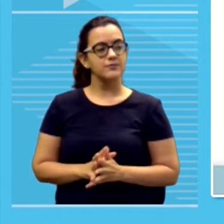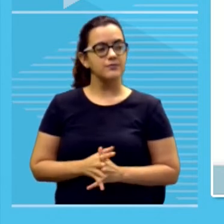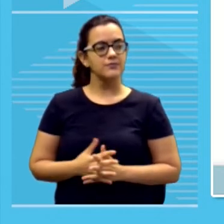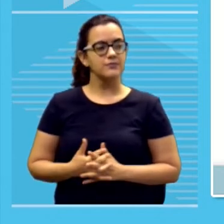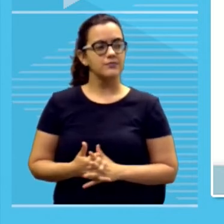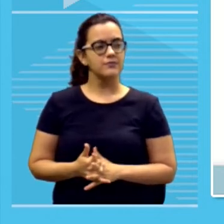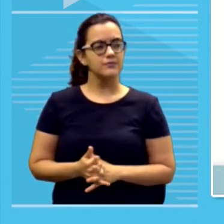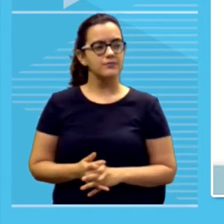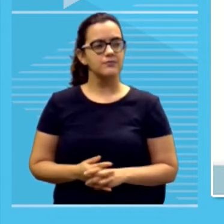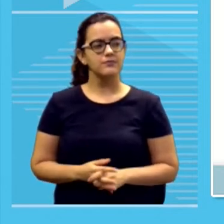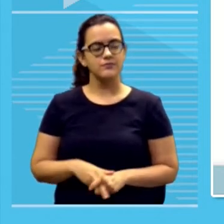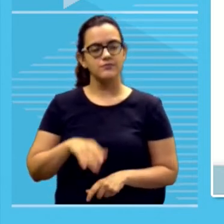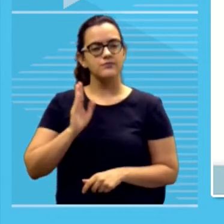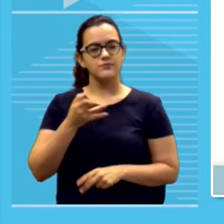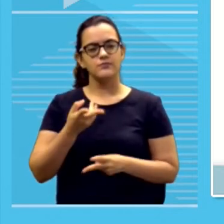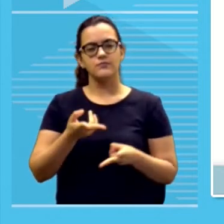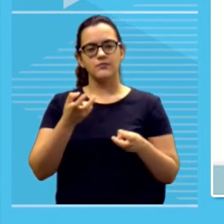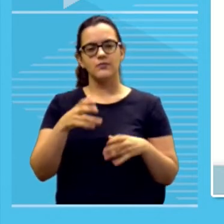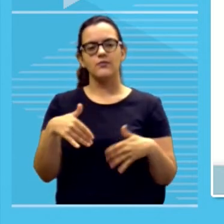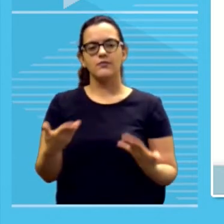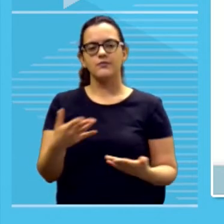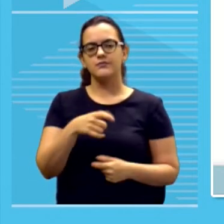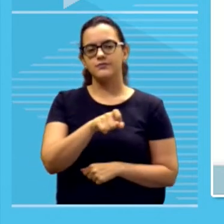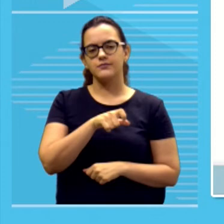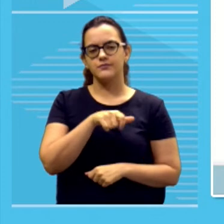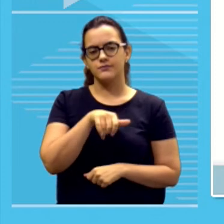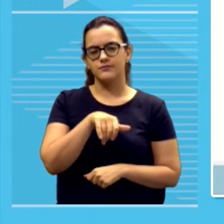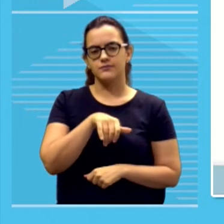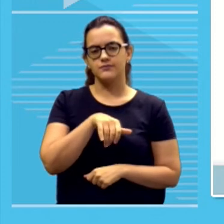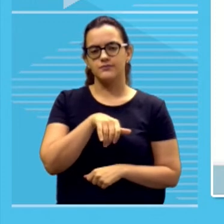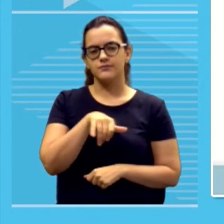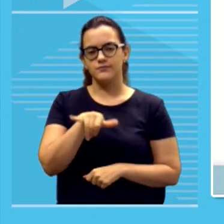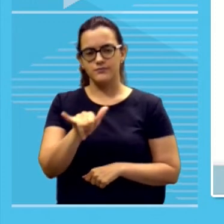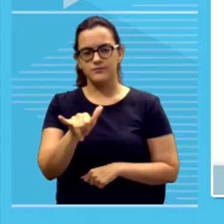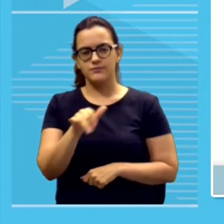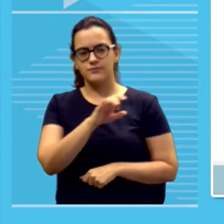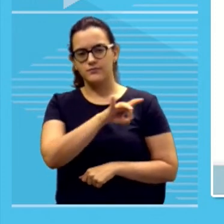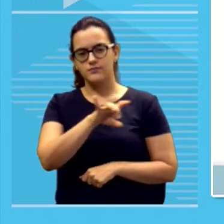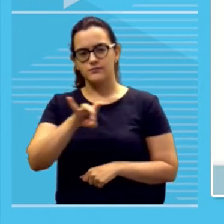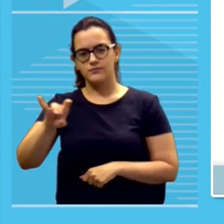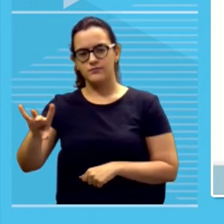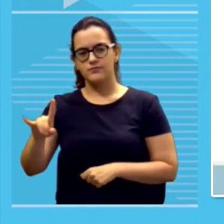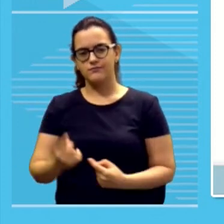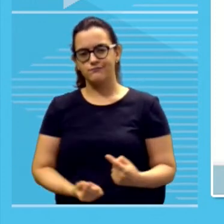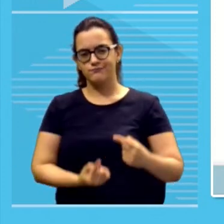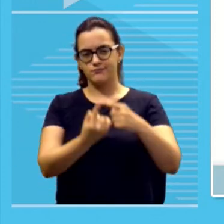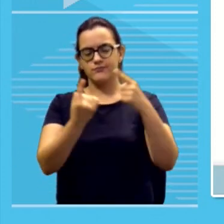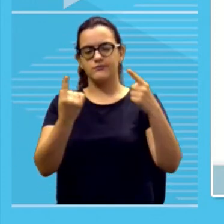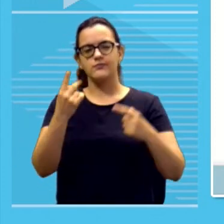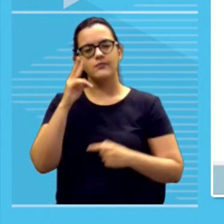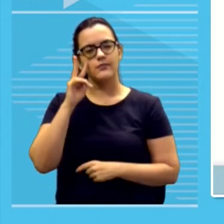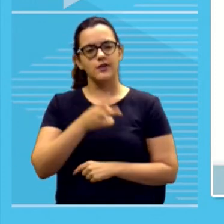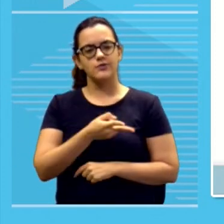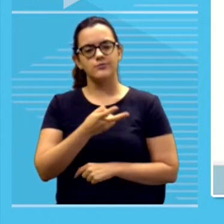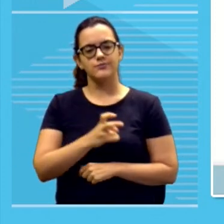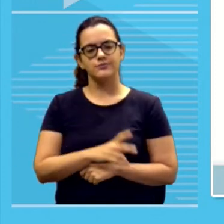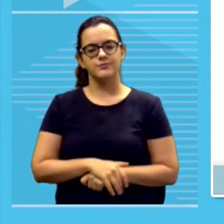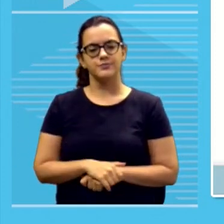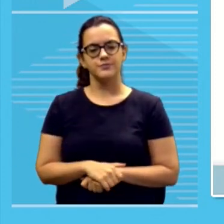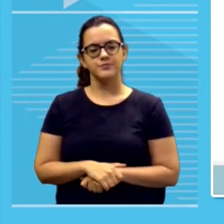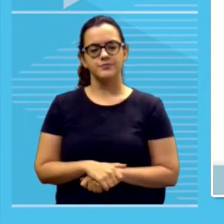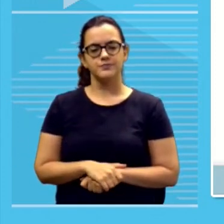O seu tem o XC e o yc vamos calcular a distância do ar para o b